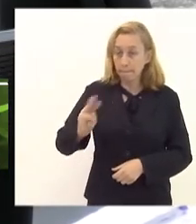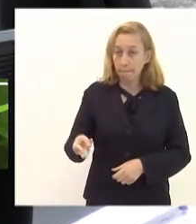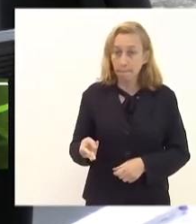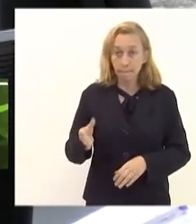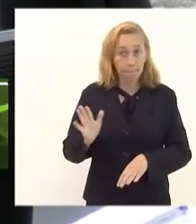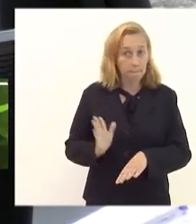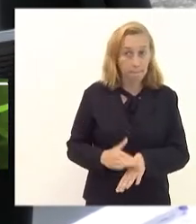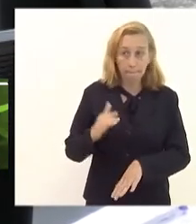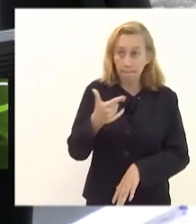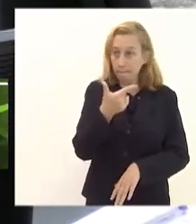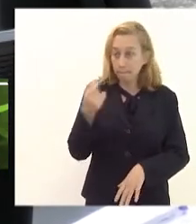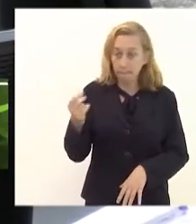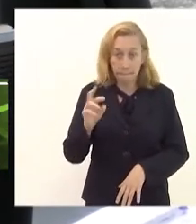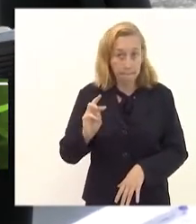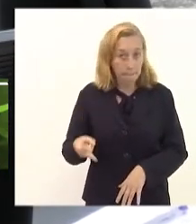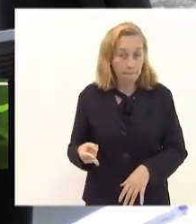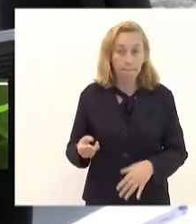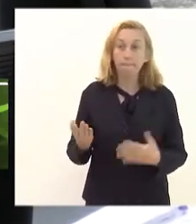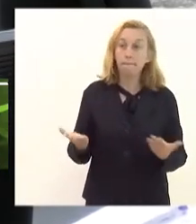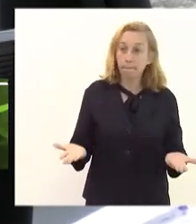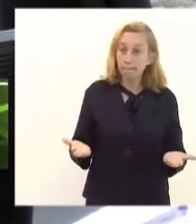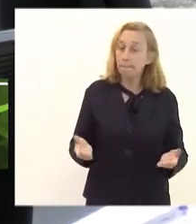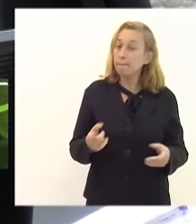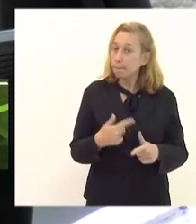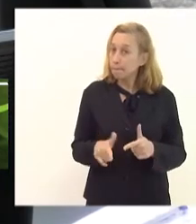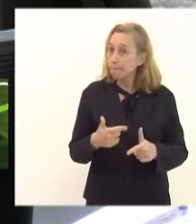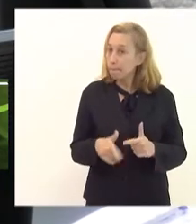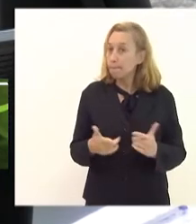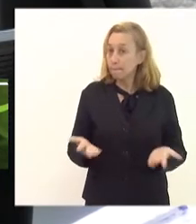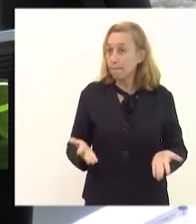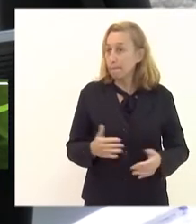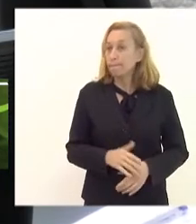100 milhões. Este é um problema.